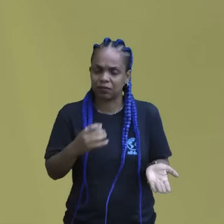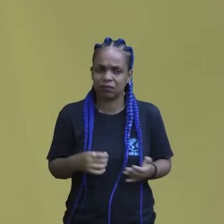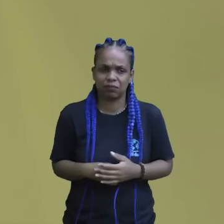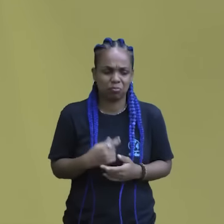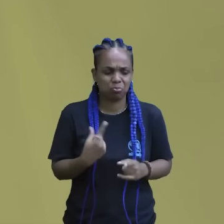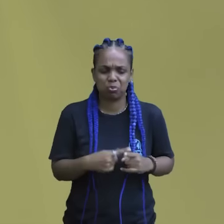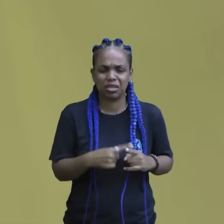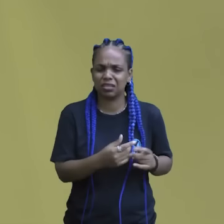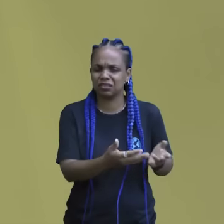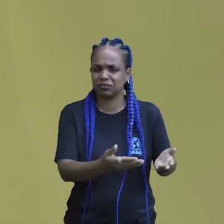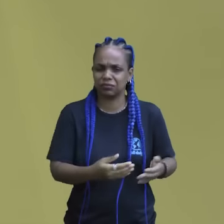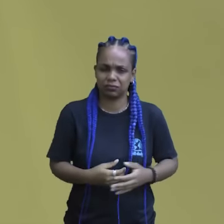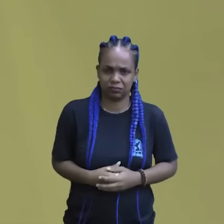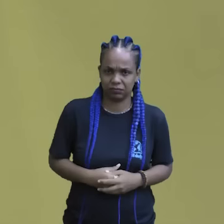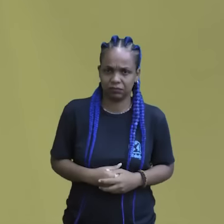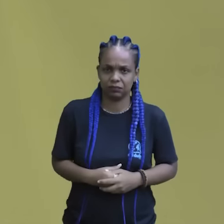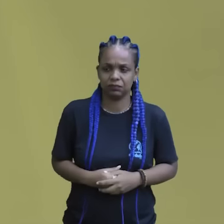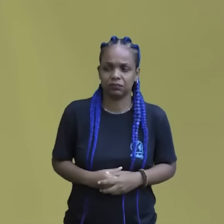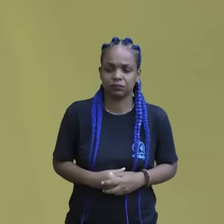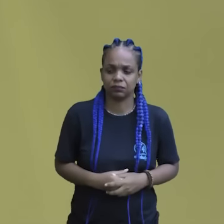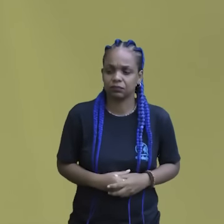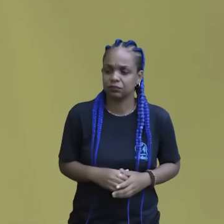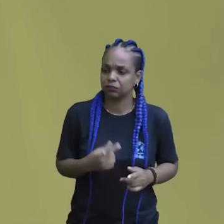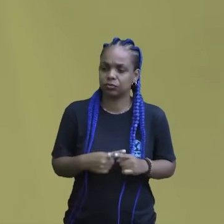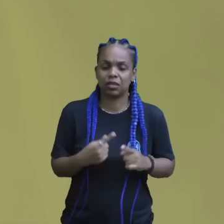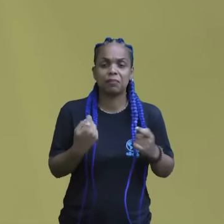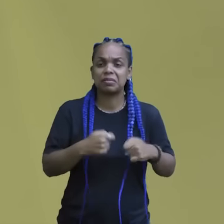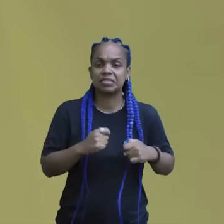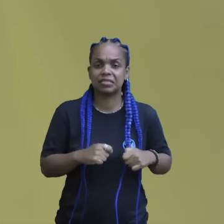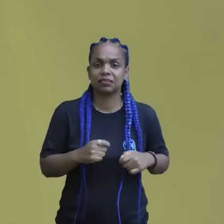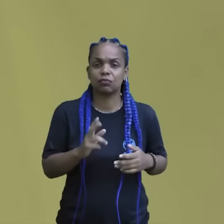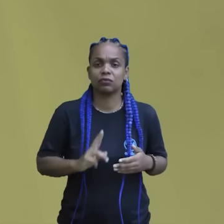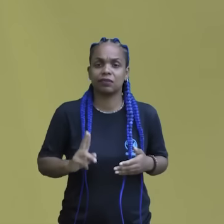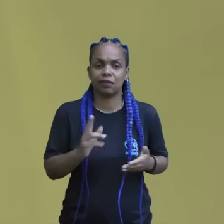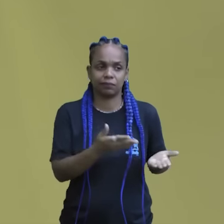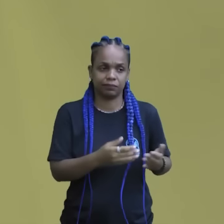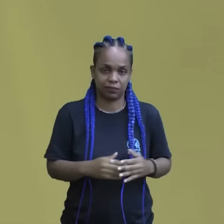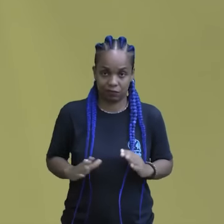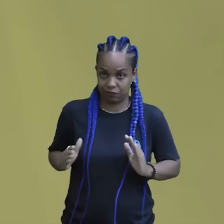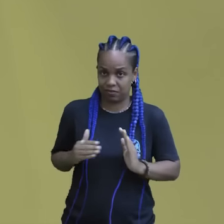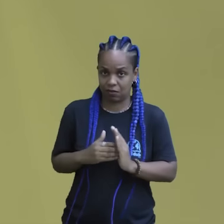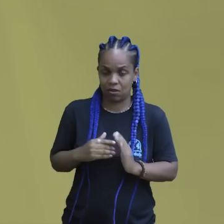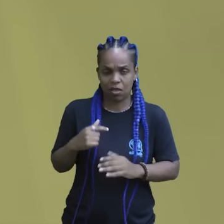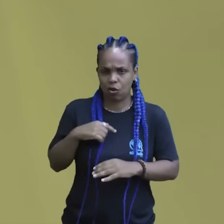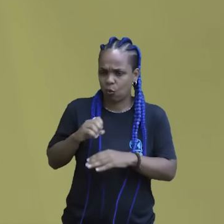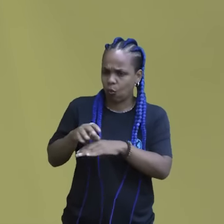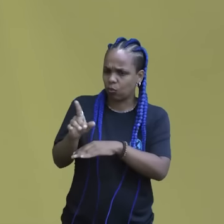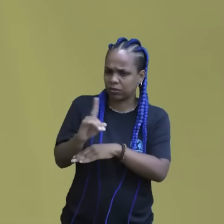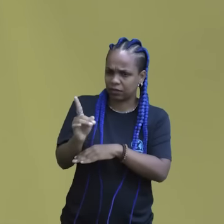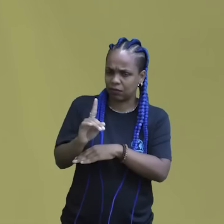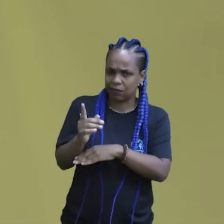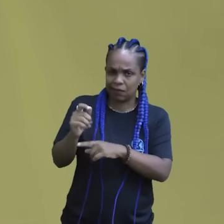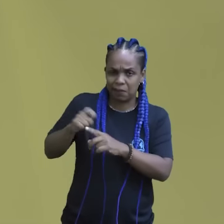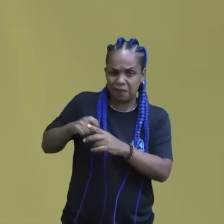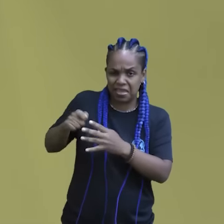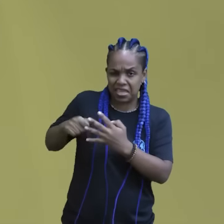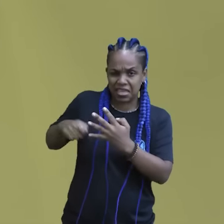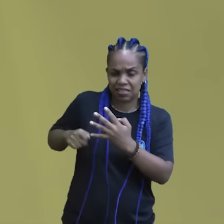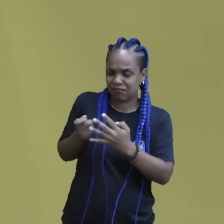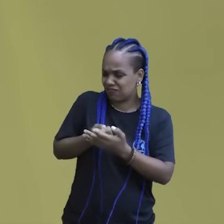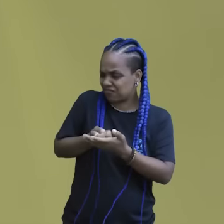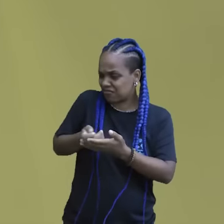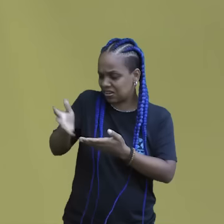lhe contei que há meses, diversas vezes, quando passava para ir à casa de Dona Lulovina, diante